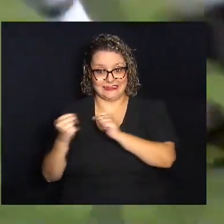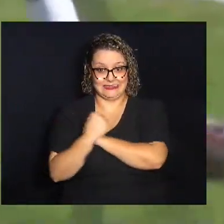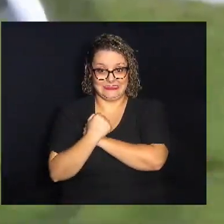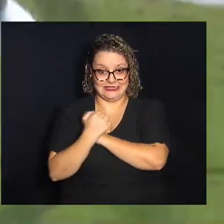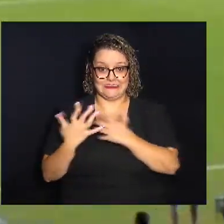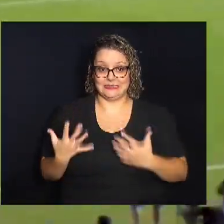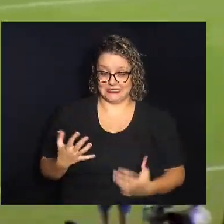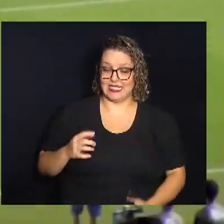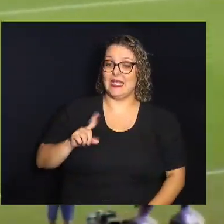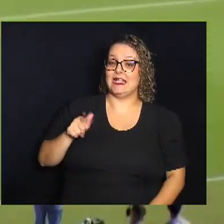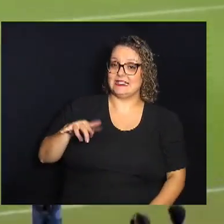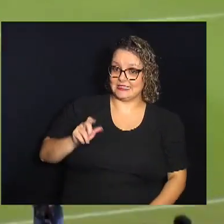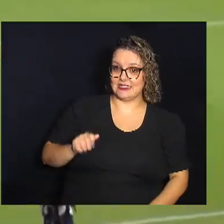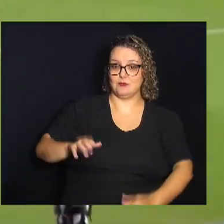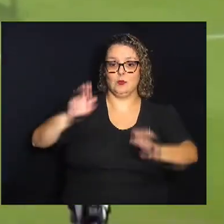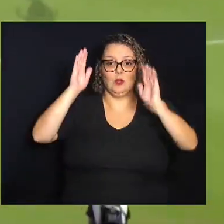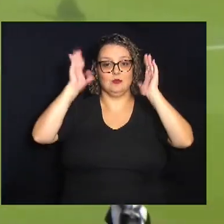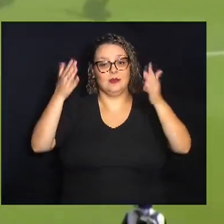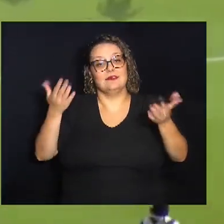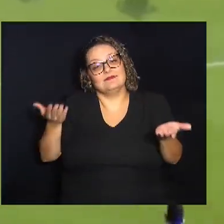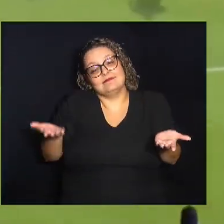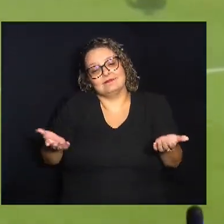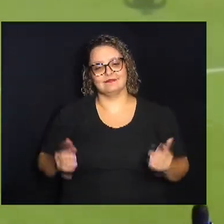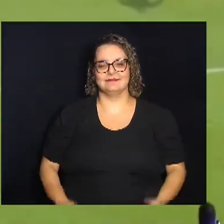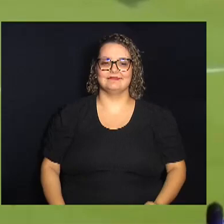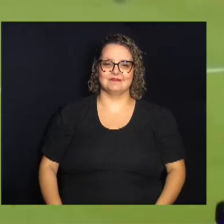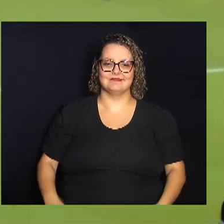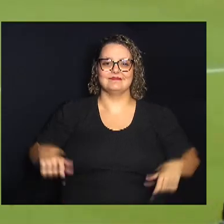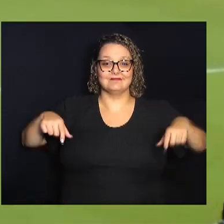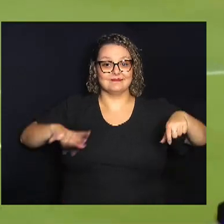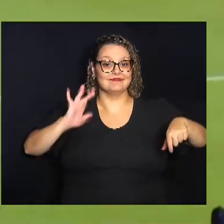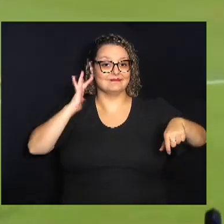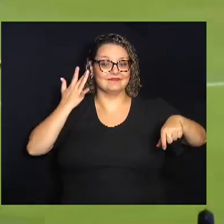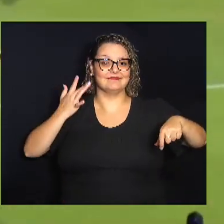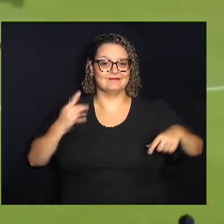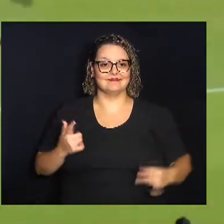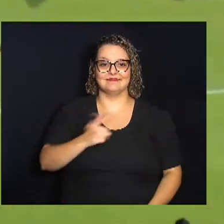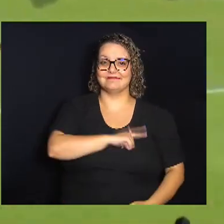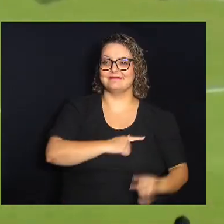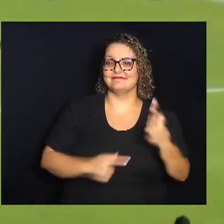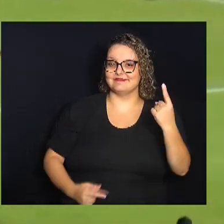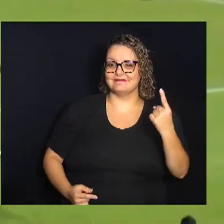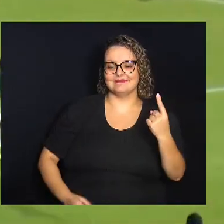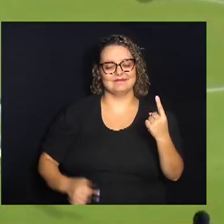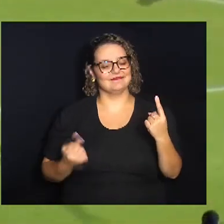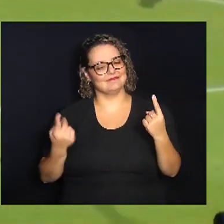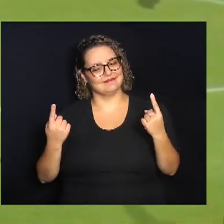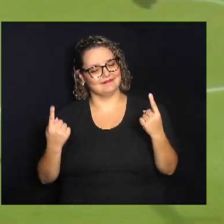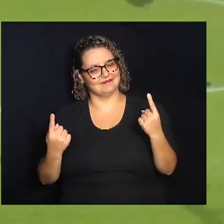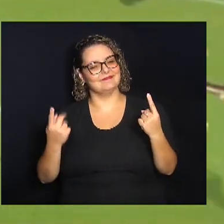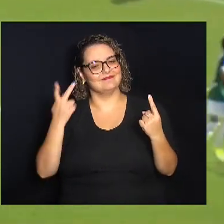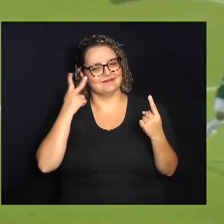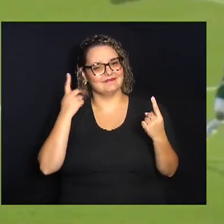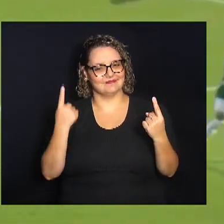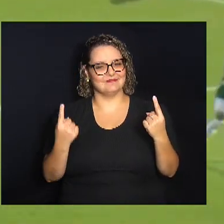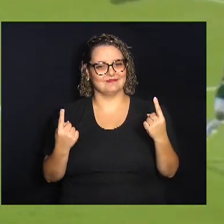para escanteio. Mas ficou nisso. No brinco de ouro, Guarani 1, São Paulo também